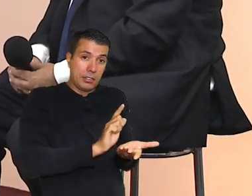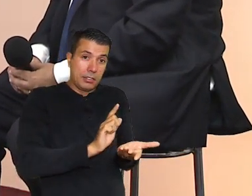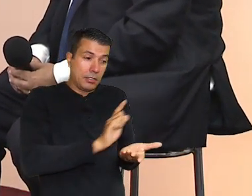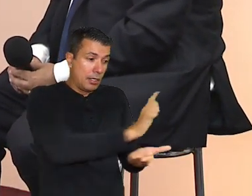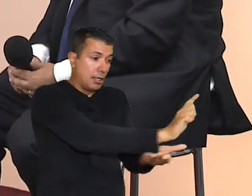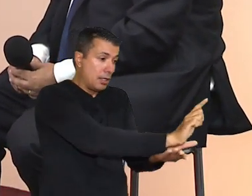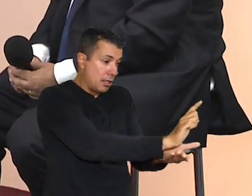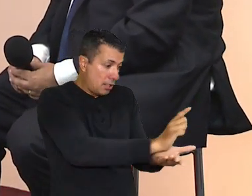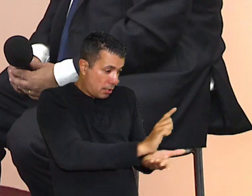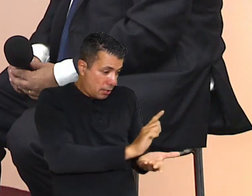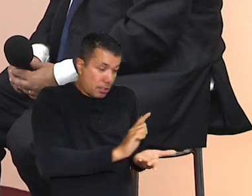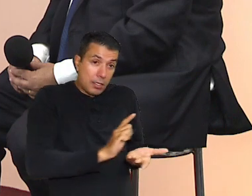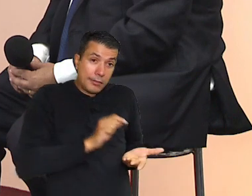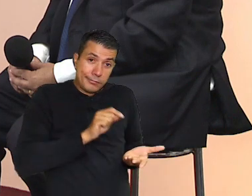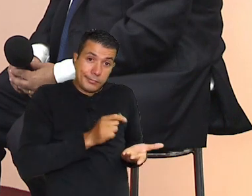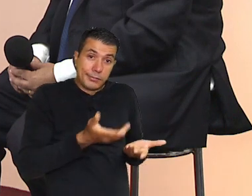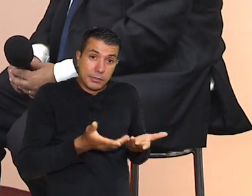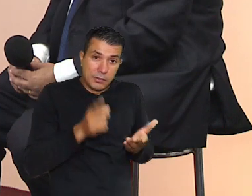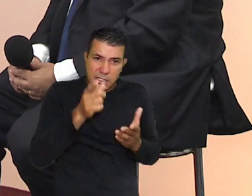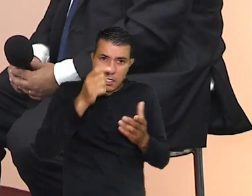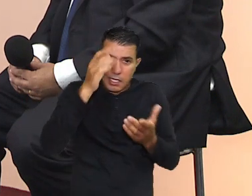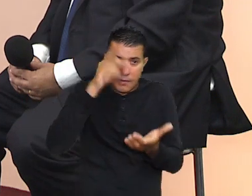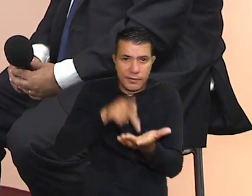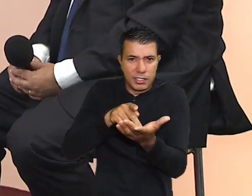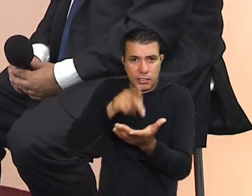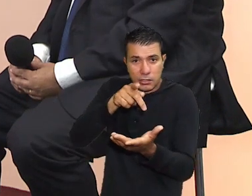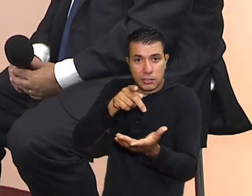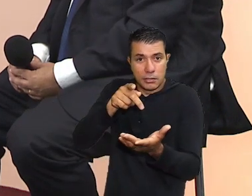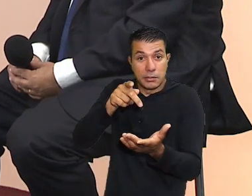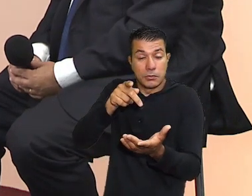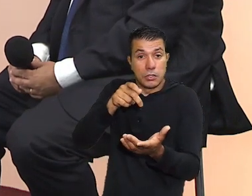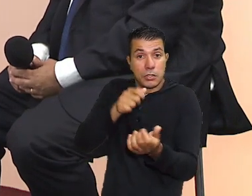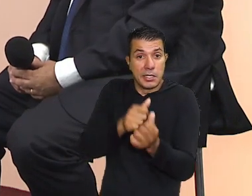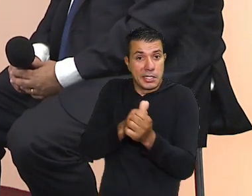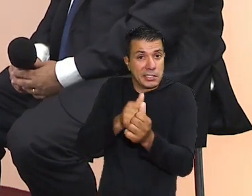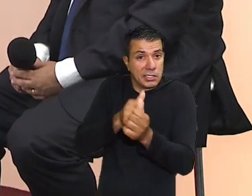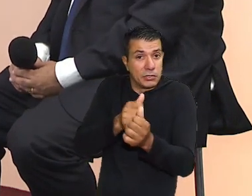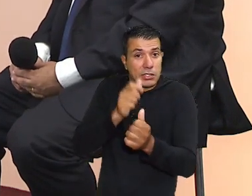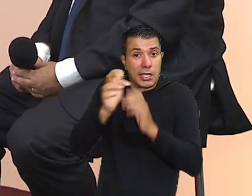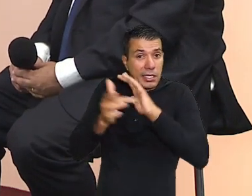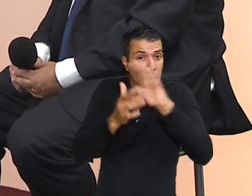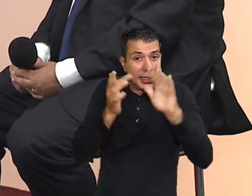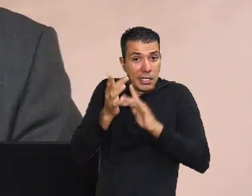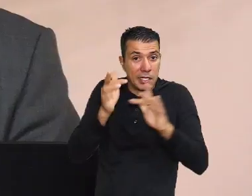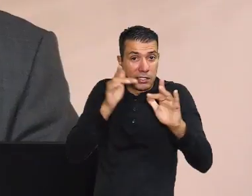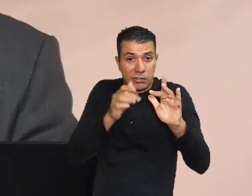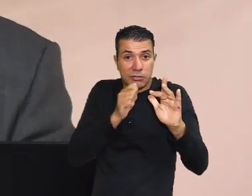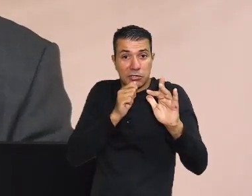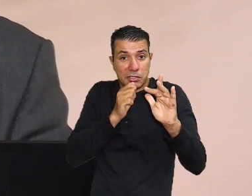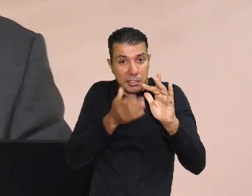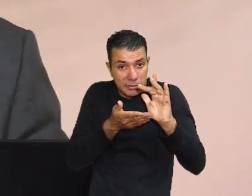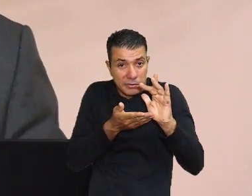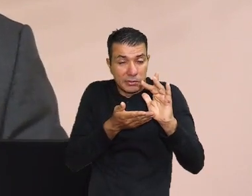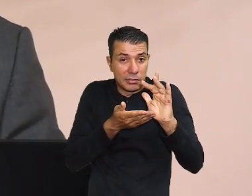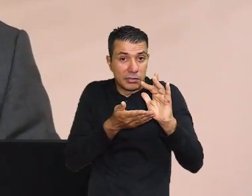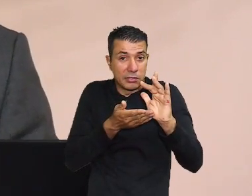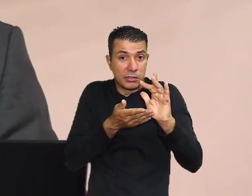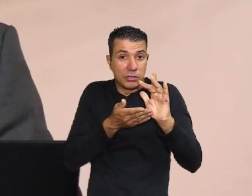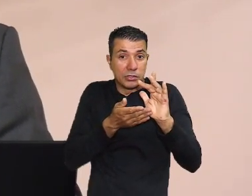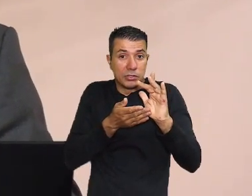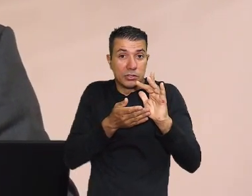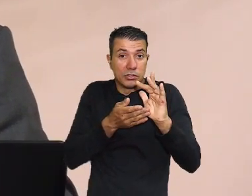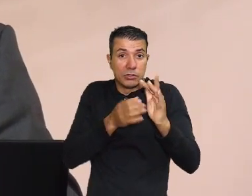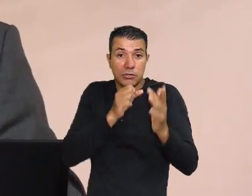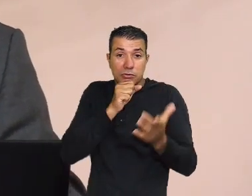sincero e quer seguir o exemplo de Cristo, precisamos ser coerentes também com os ensinamentos da palavra de Deus, o que contém no Antigo e também no